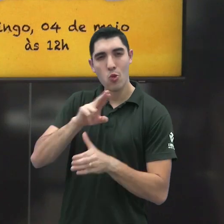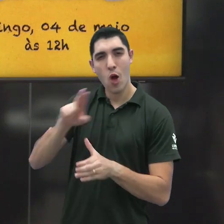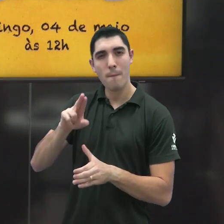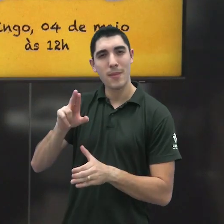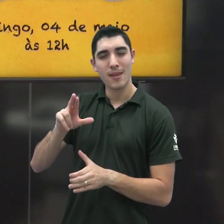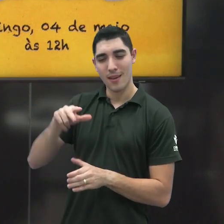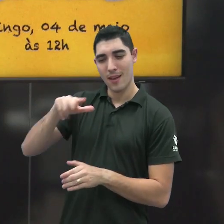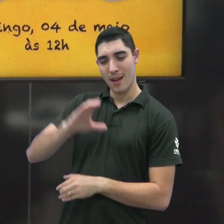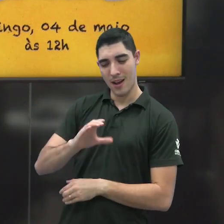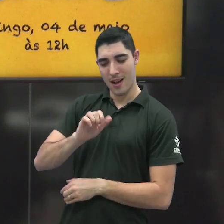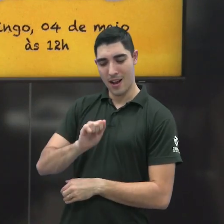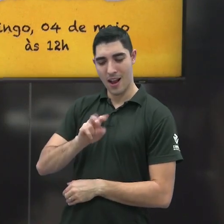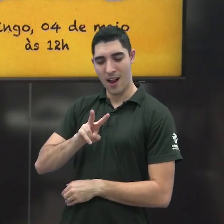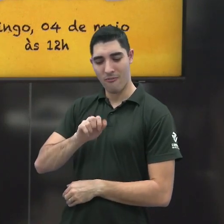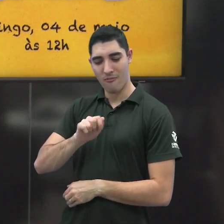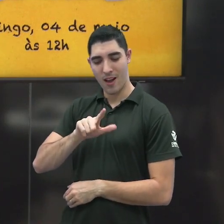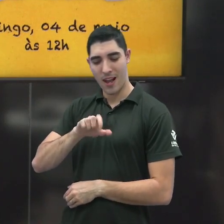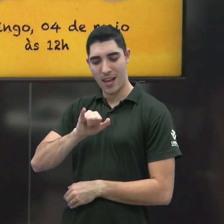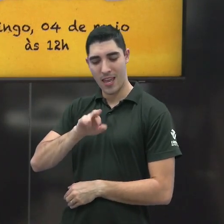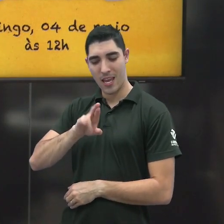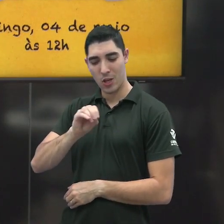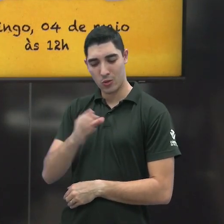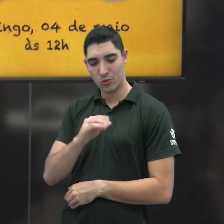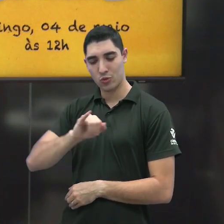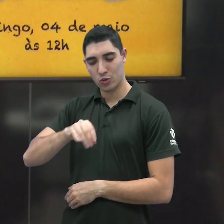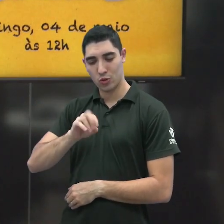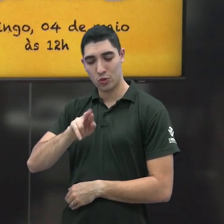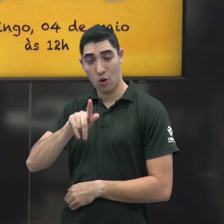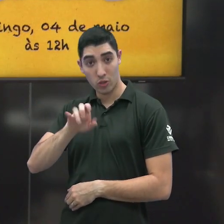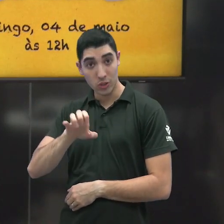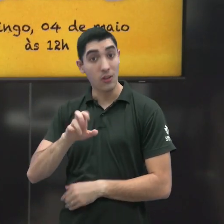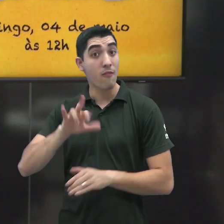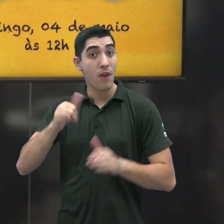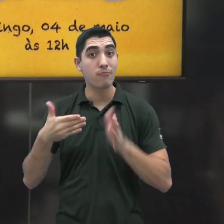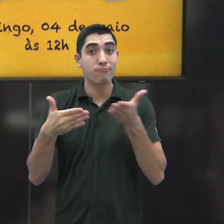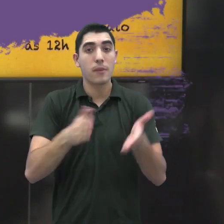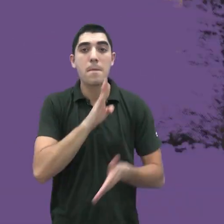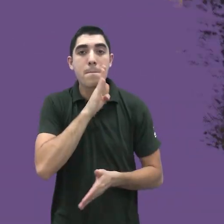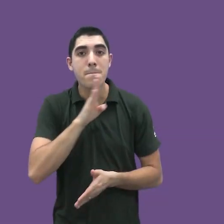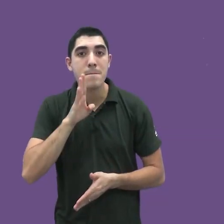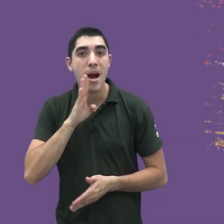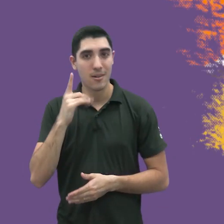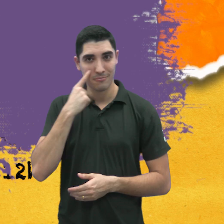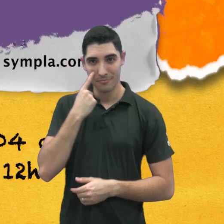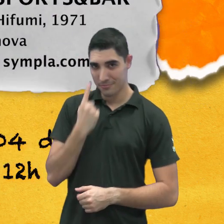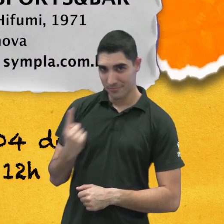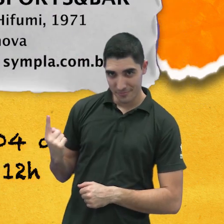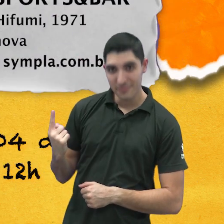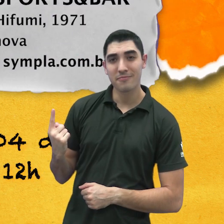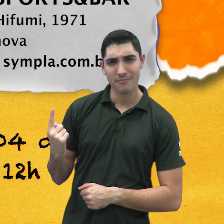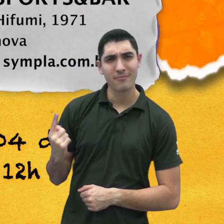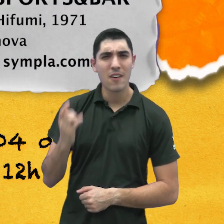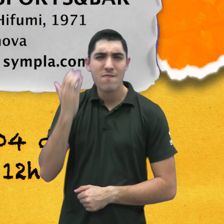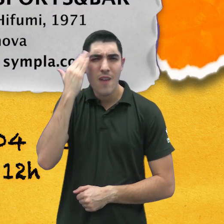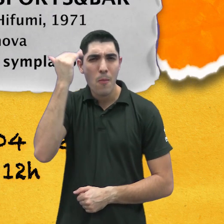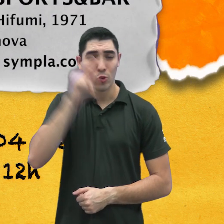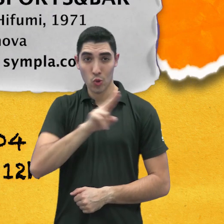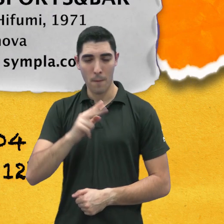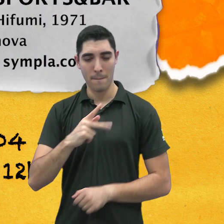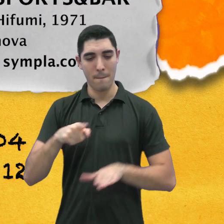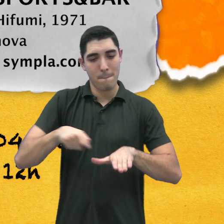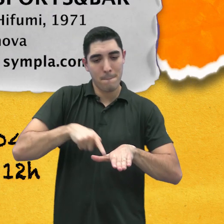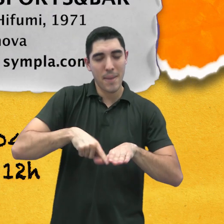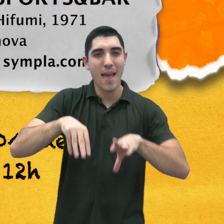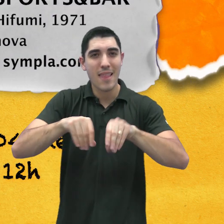Os grupos Cavaleiros de Jorge e Brilho no Olhar estarão se apresentando no Pé na Areia Esportes e Bar. Essas duas bandas que são super tradicionais